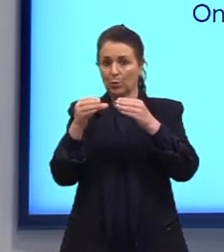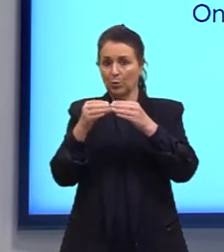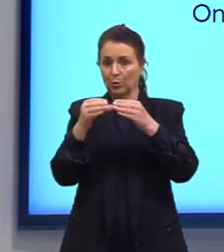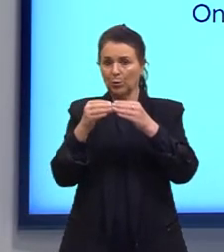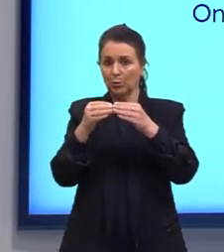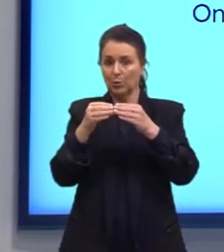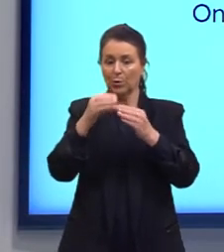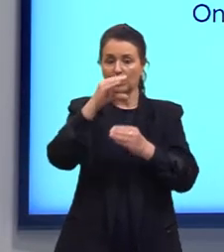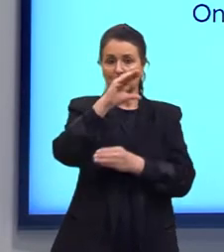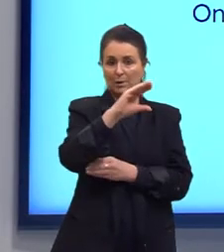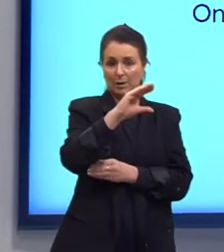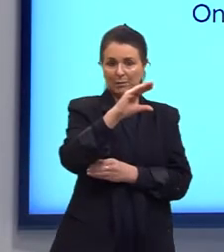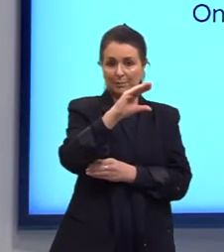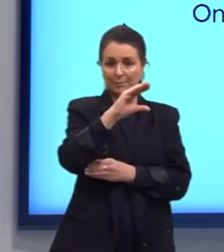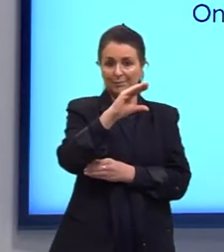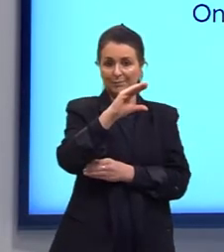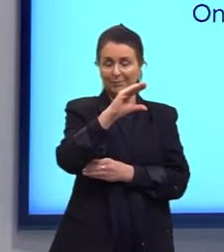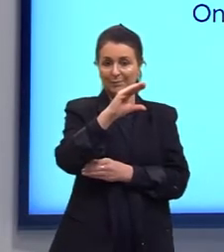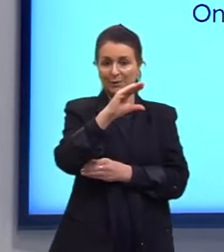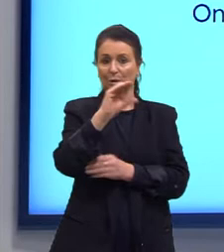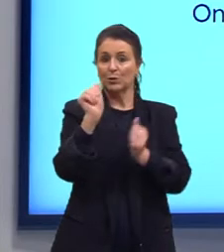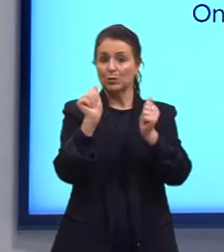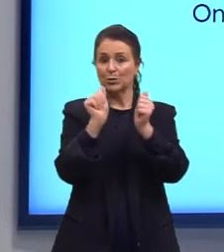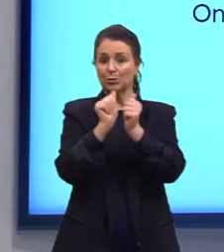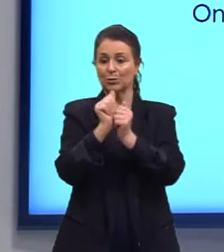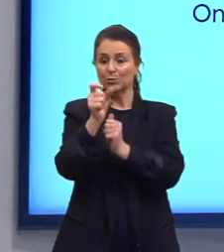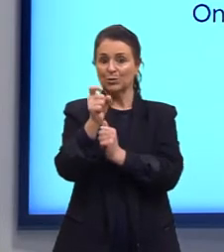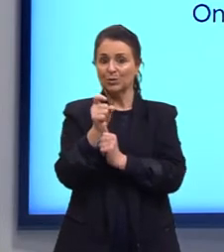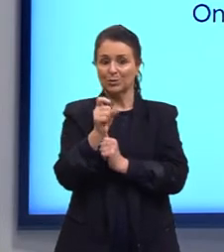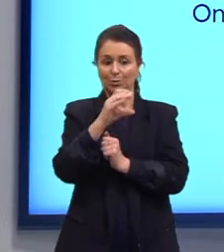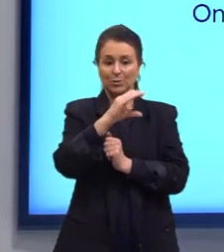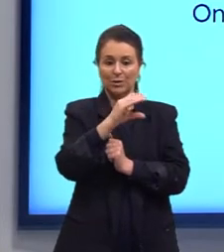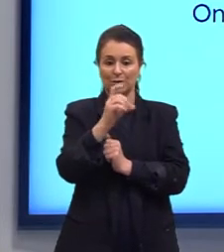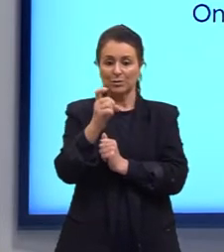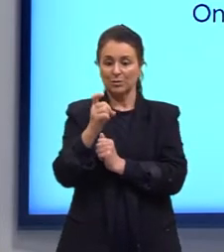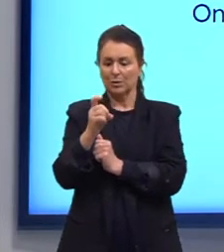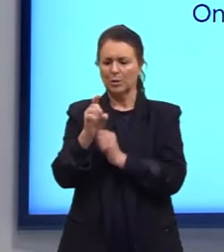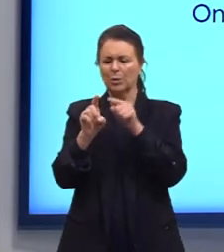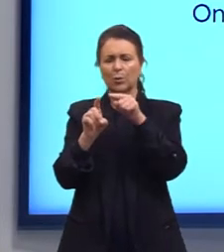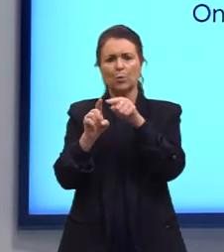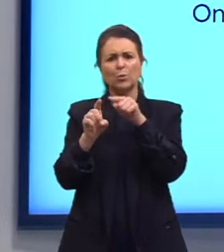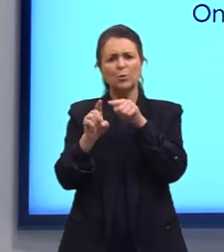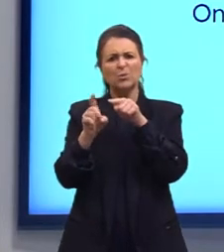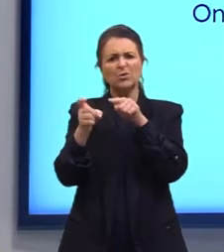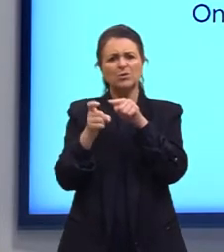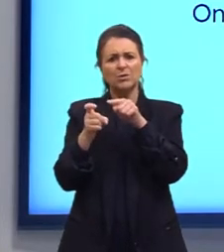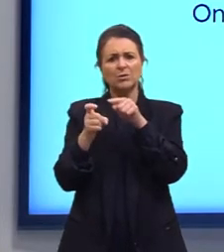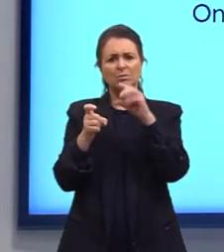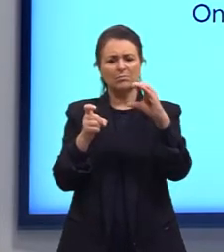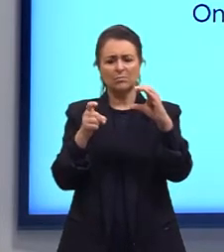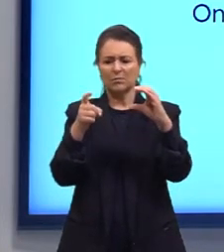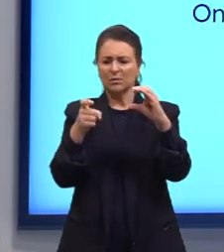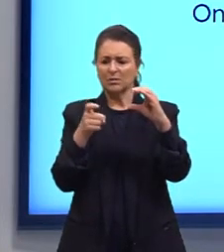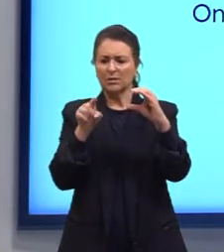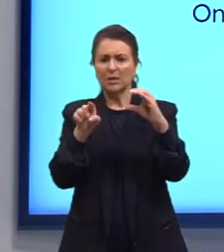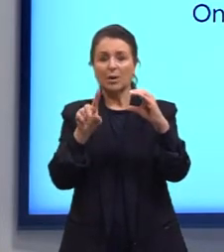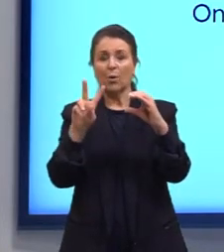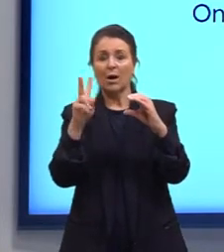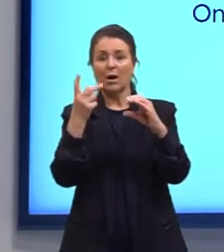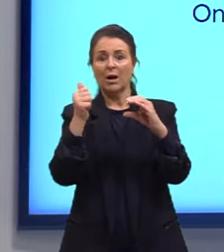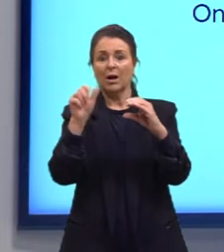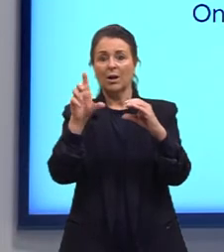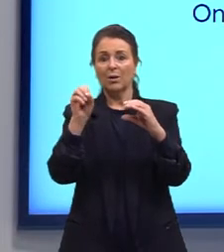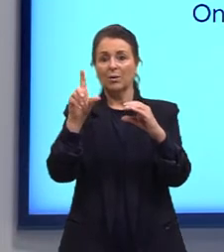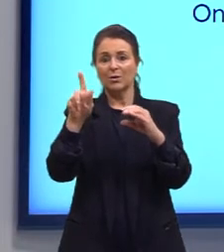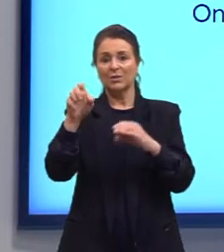ser representado na cadeia carbônica né junto com x esse x eles são os hologênios porque